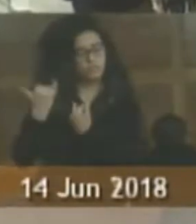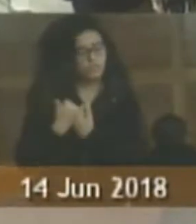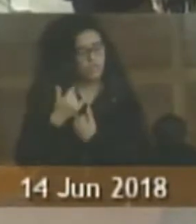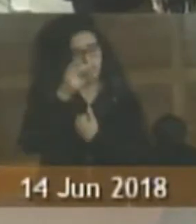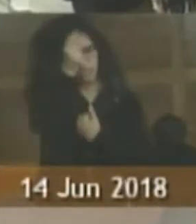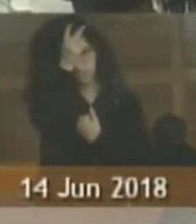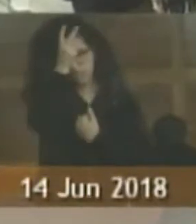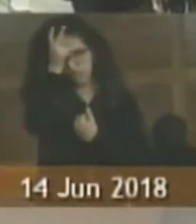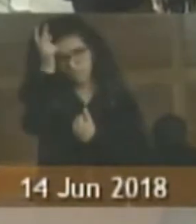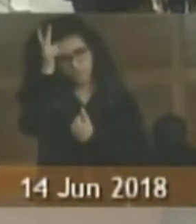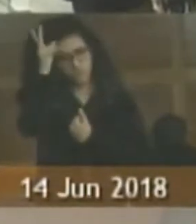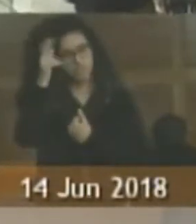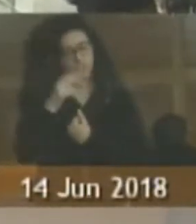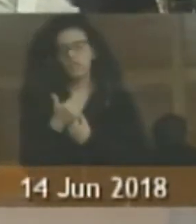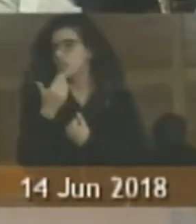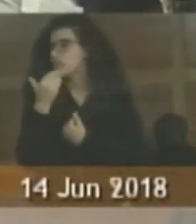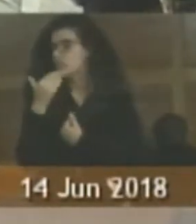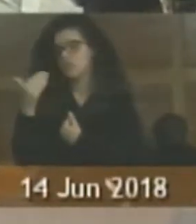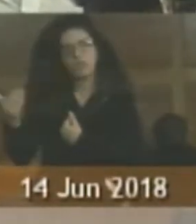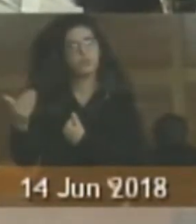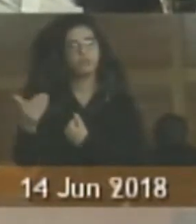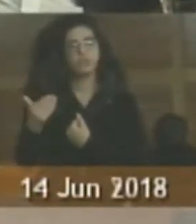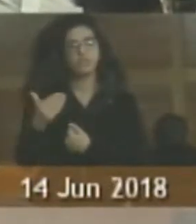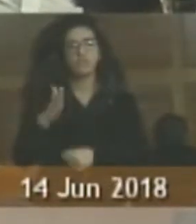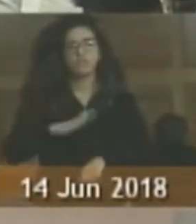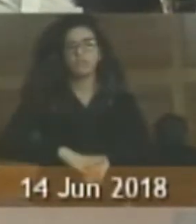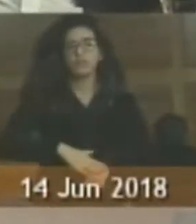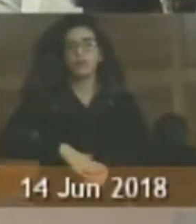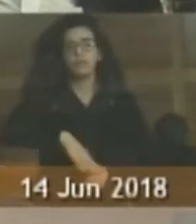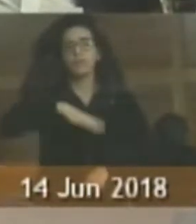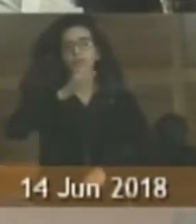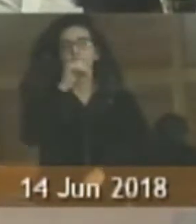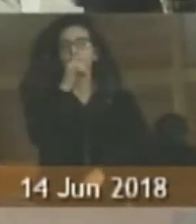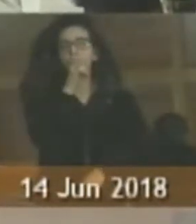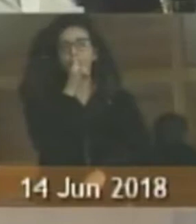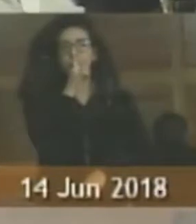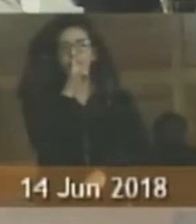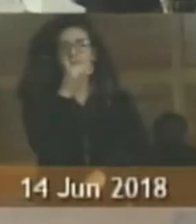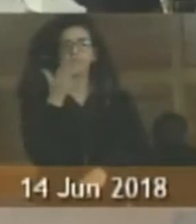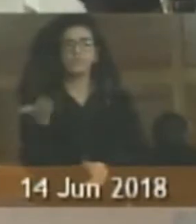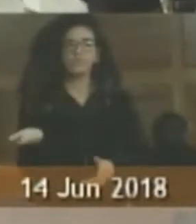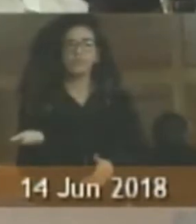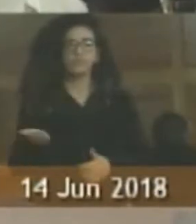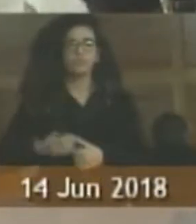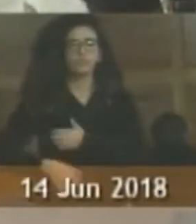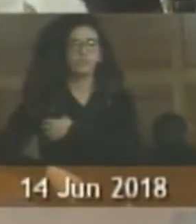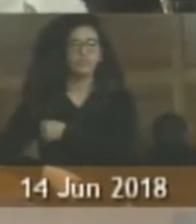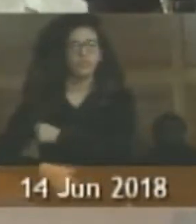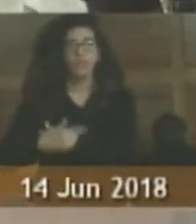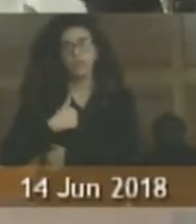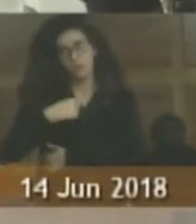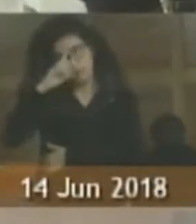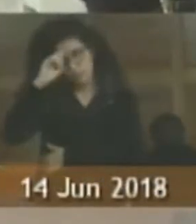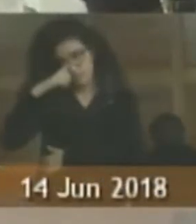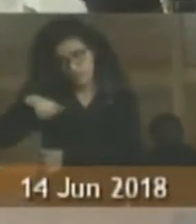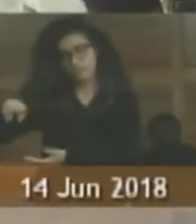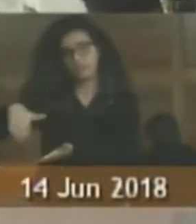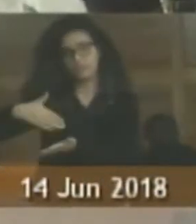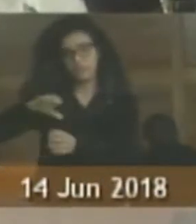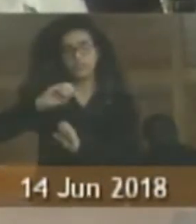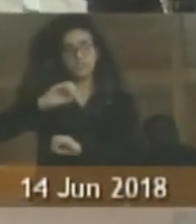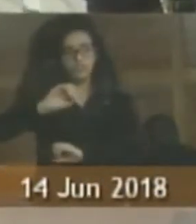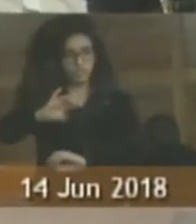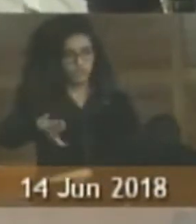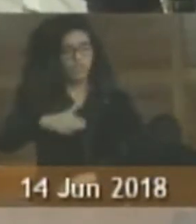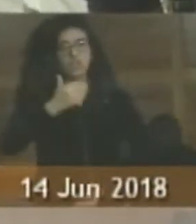prefeitura ainda não deu entrada no pedido de aumento de carga. Então, eu vou aqui encaminhar isso para a Secretaria de Educação e vou fazer